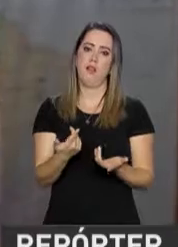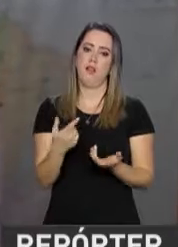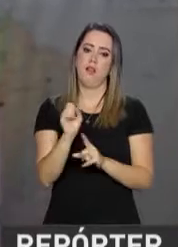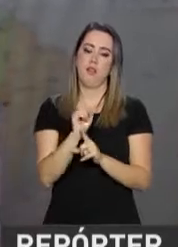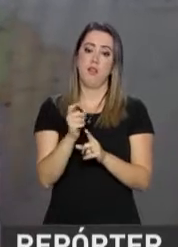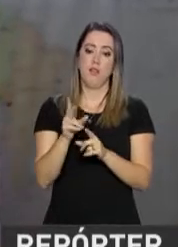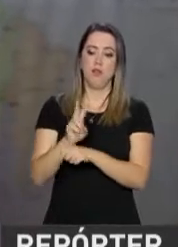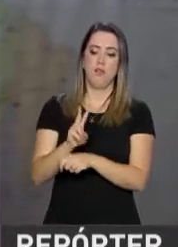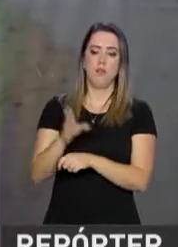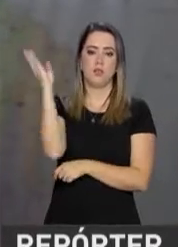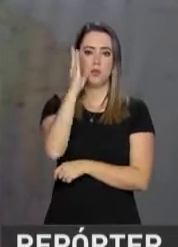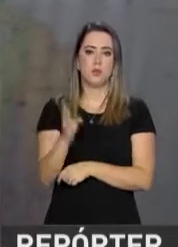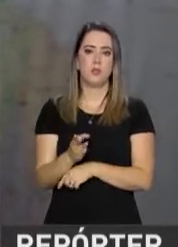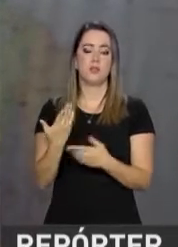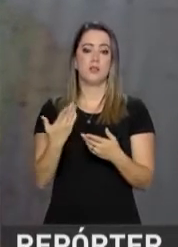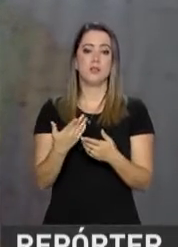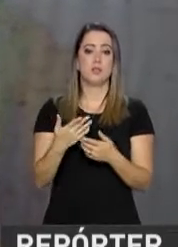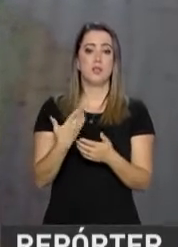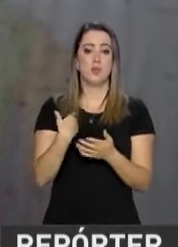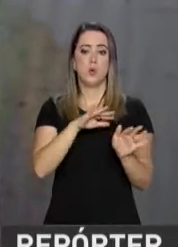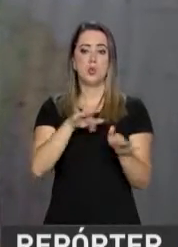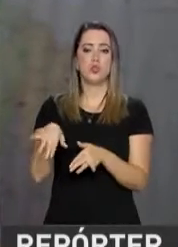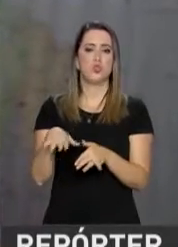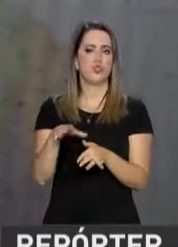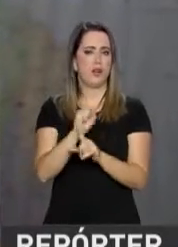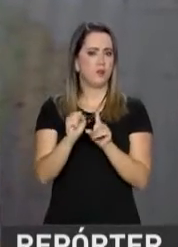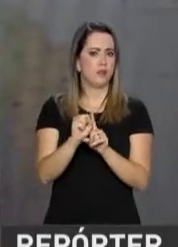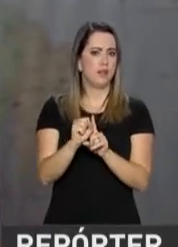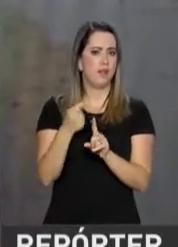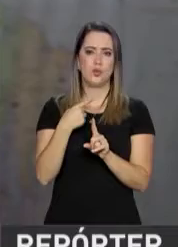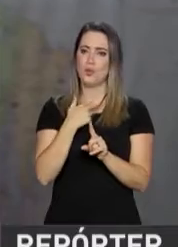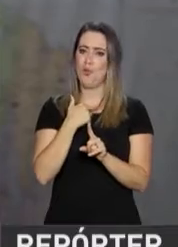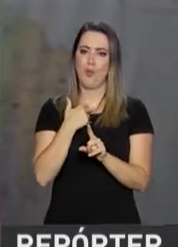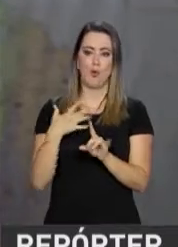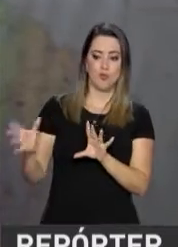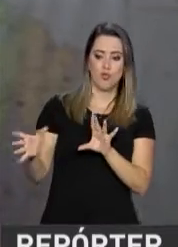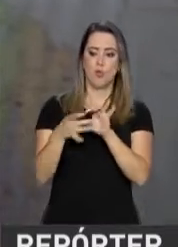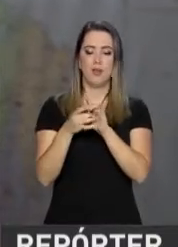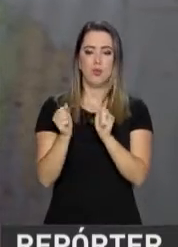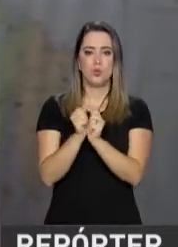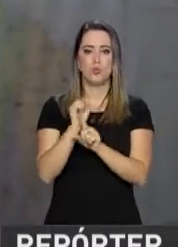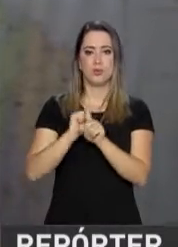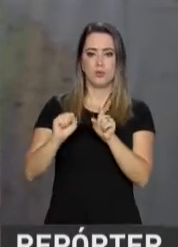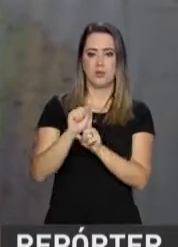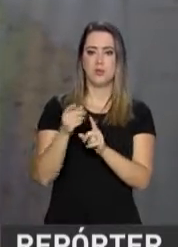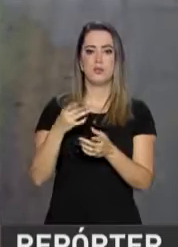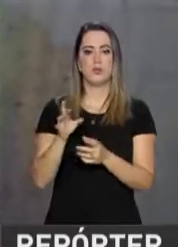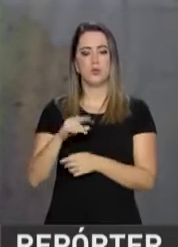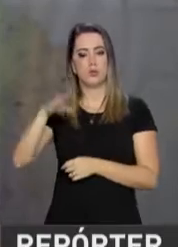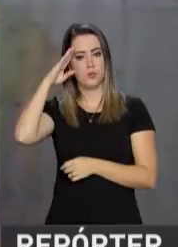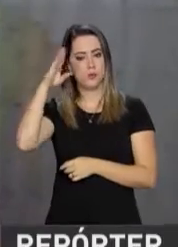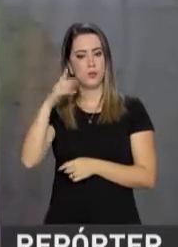sociedade brasileira no povo brasileiro a defesa ela existe para o povo não existe somente para as forças armadas